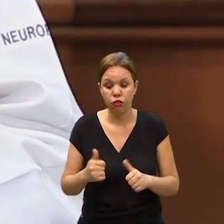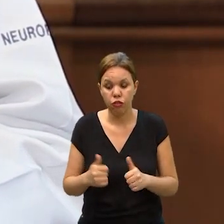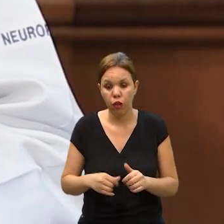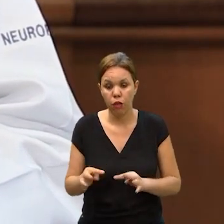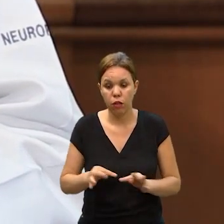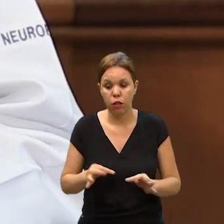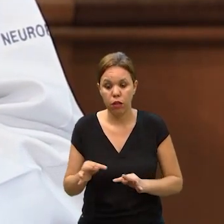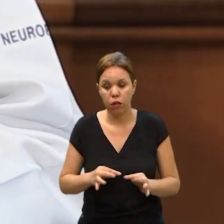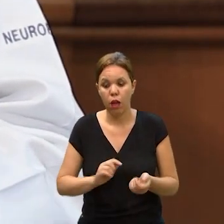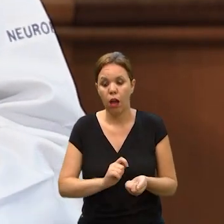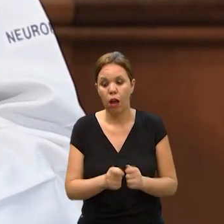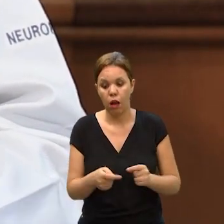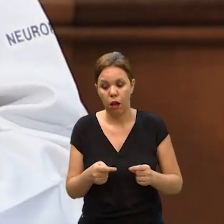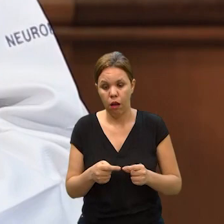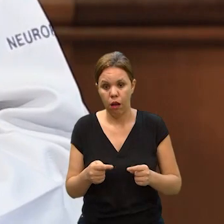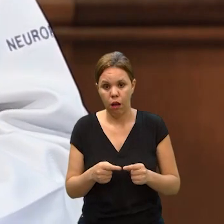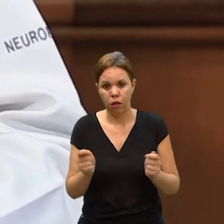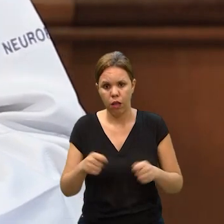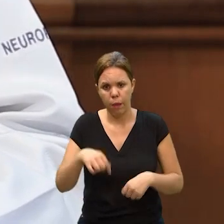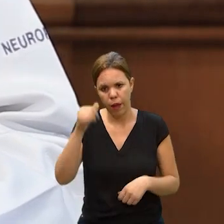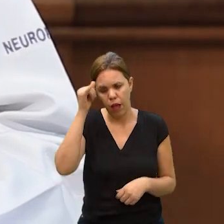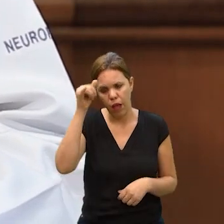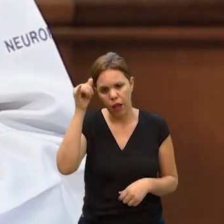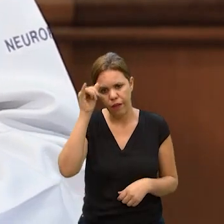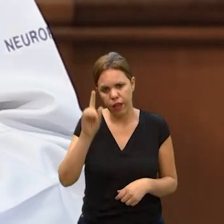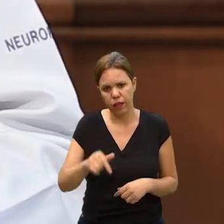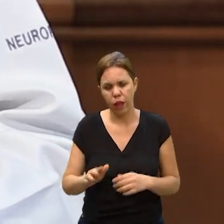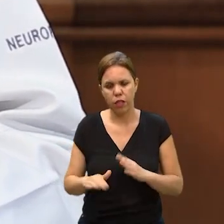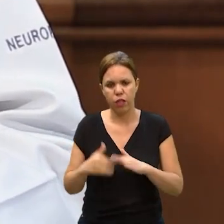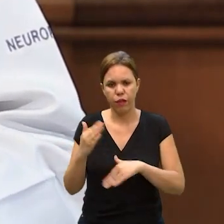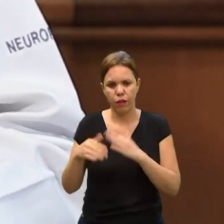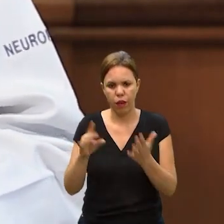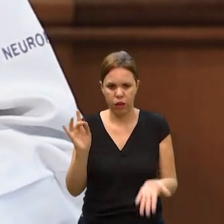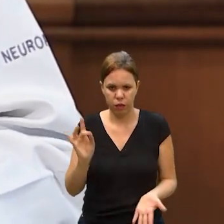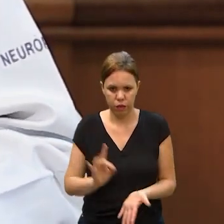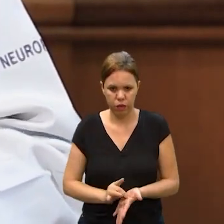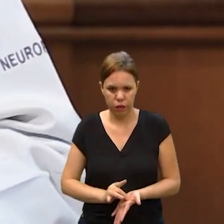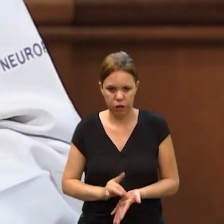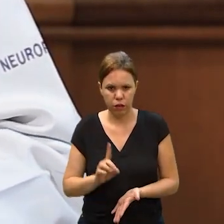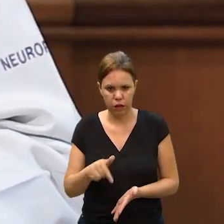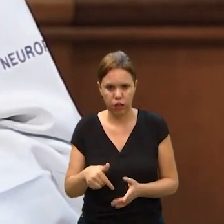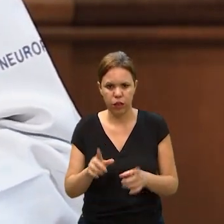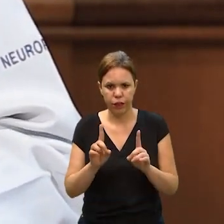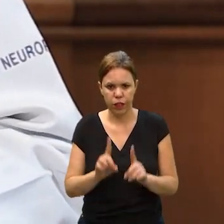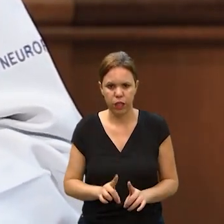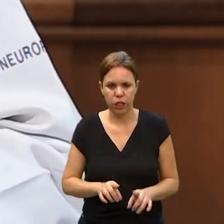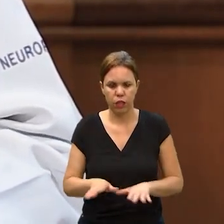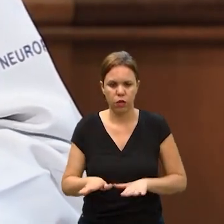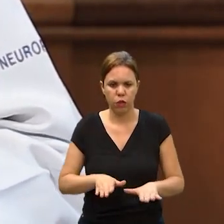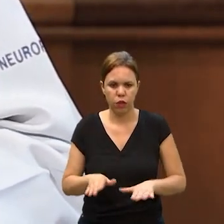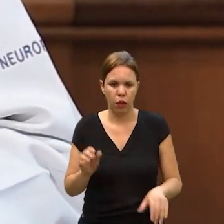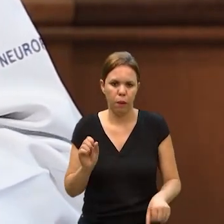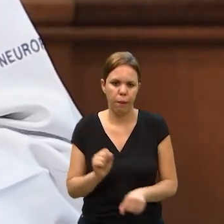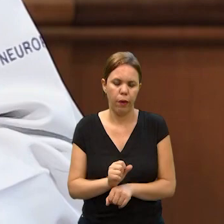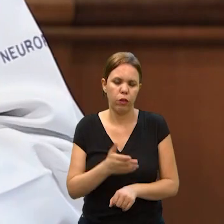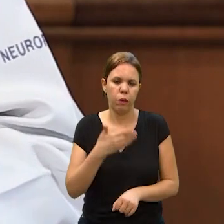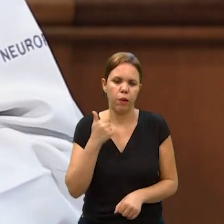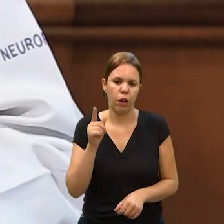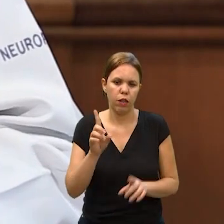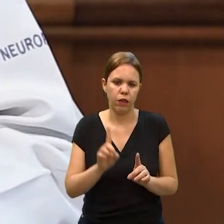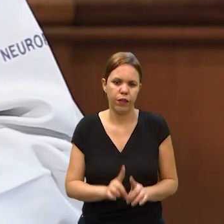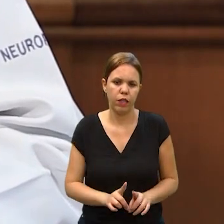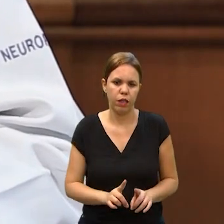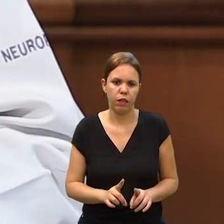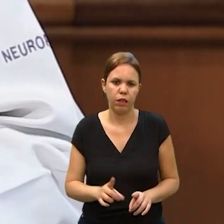diagnóstico por tratamento adequado, você evitar que ela desenvolva realmente essa deficiência motora ou interrompe ou